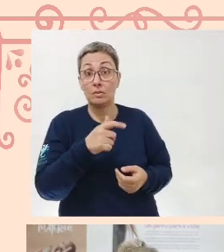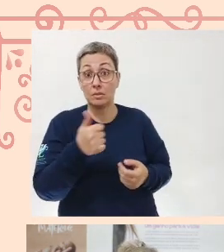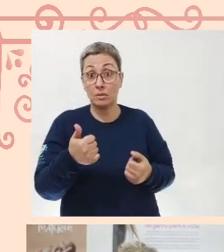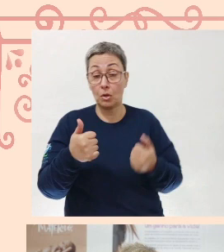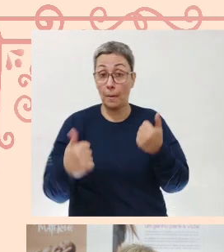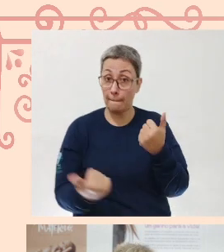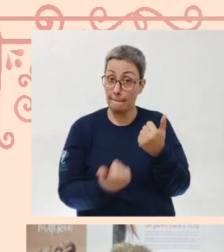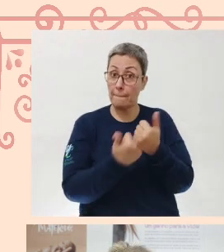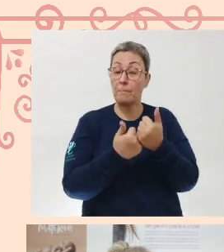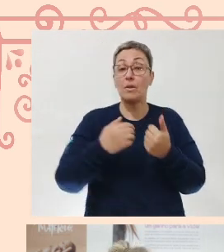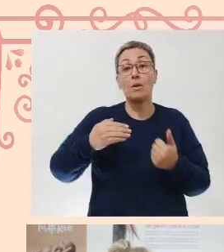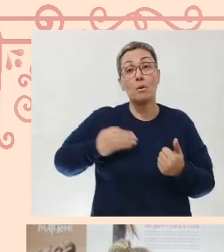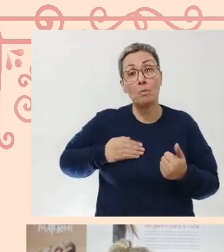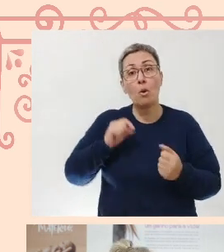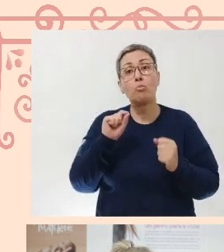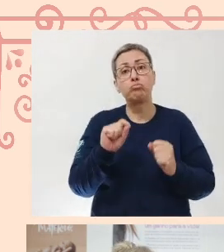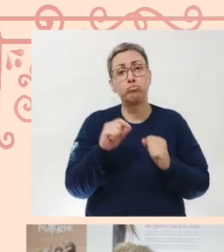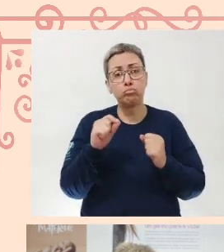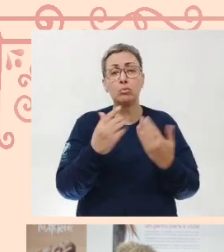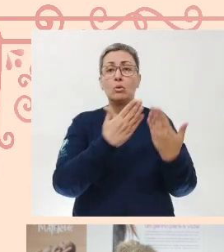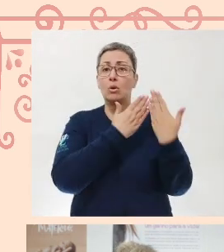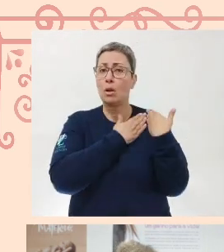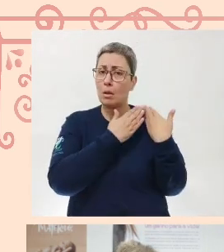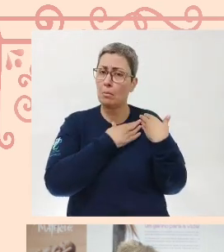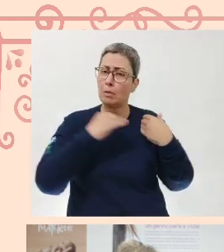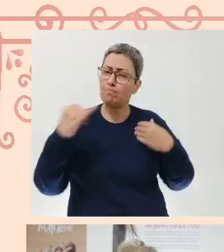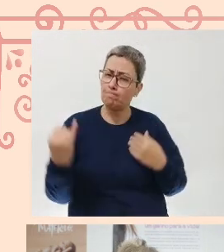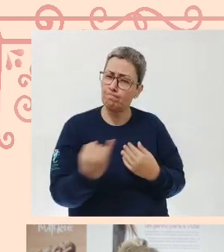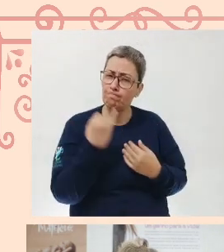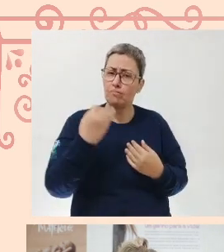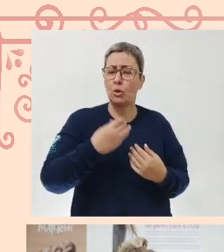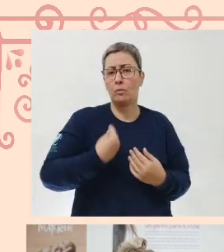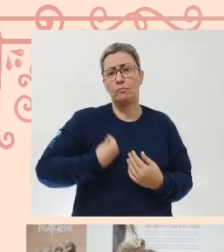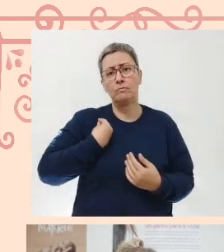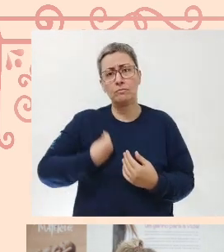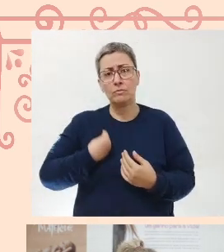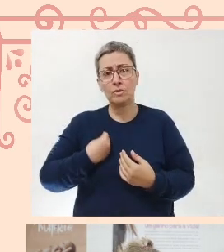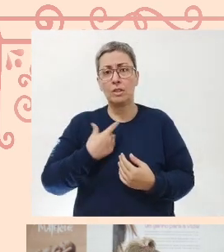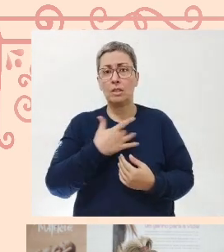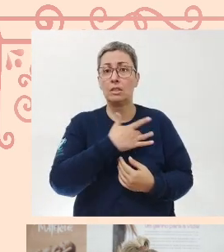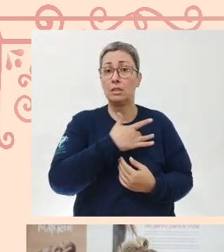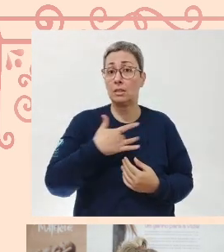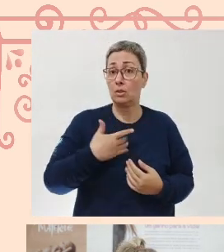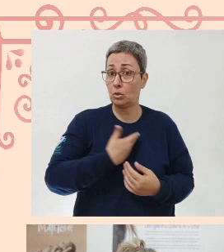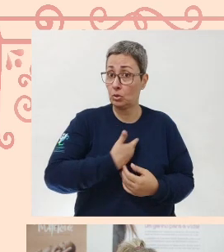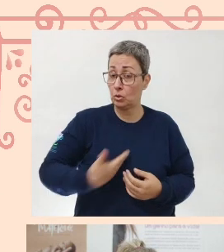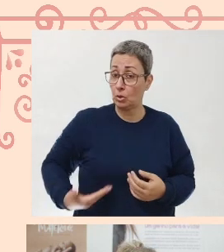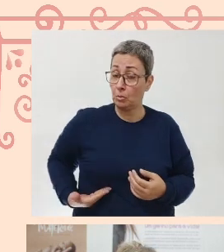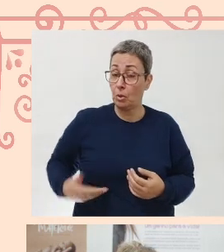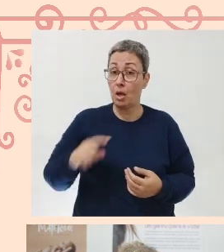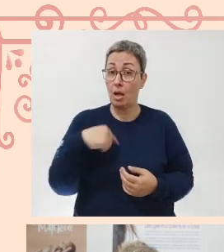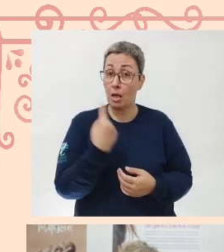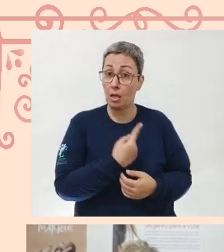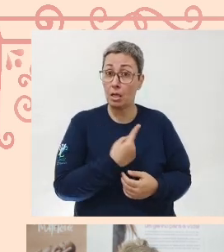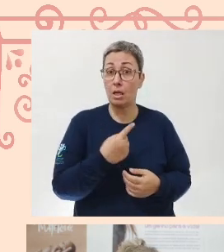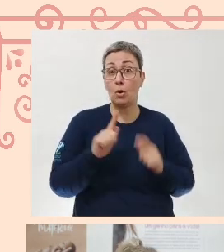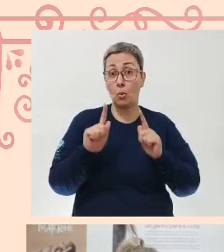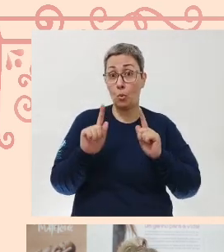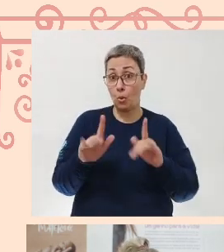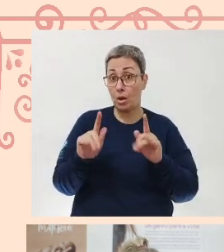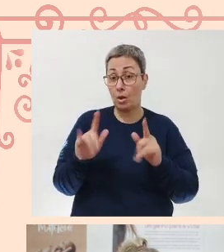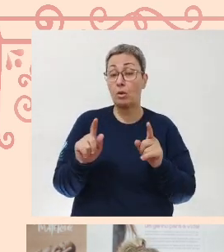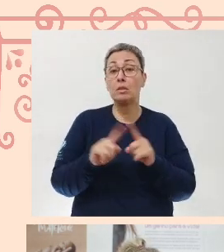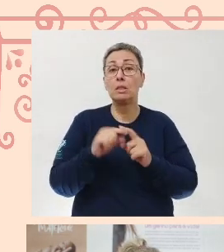2021 é apoiar a amamentação como uma responsabilidade vital de saúde pública. No